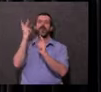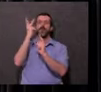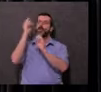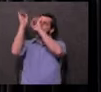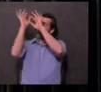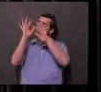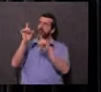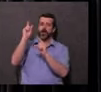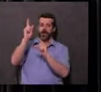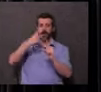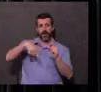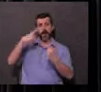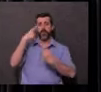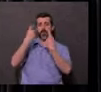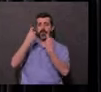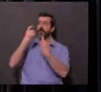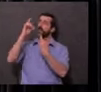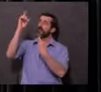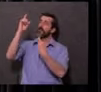e que o Pai nos quer dar.